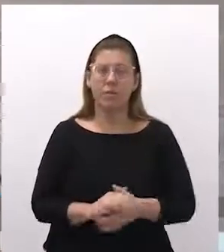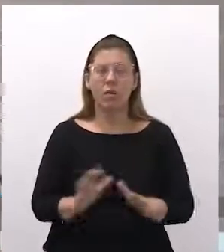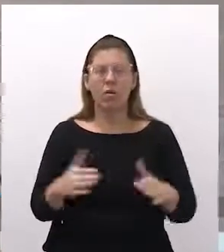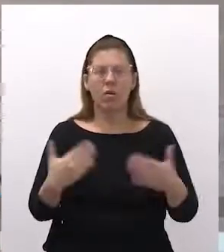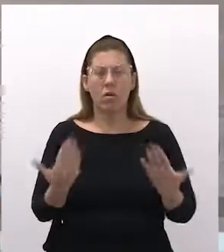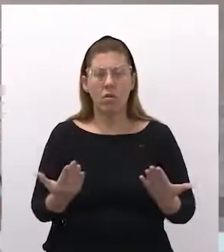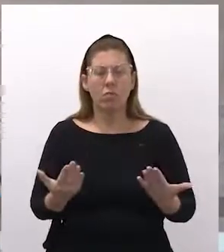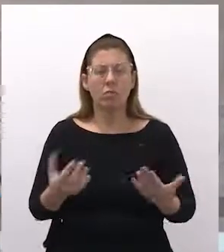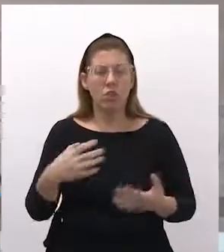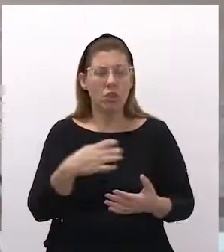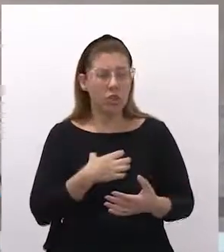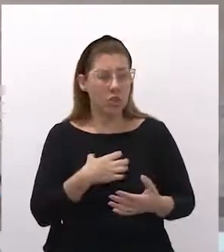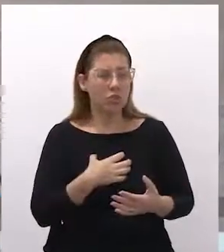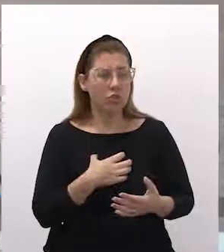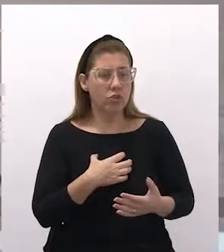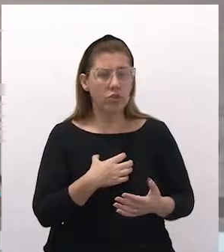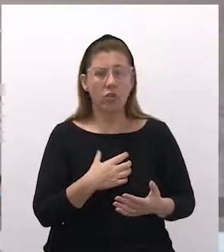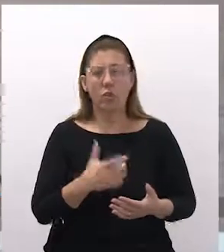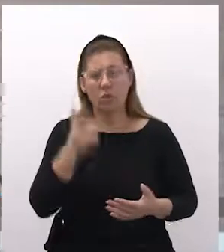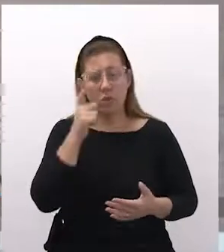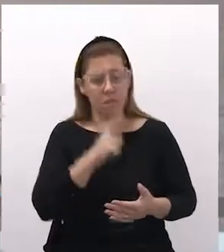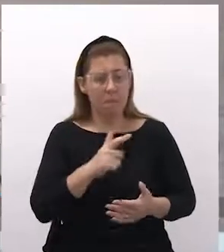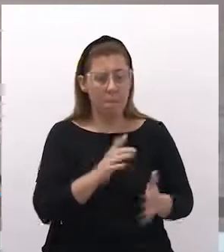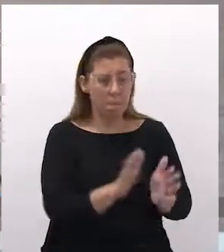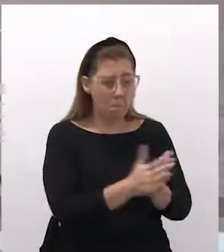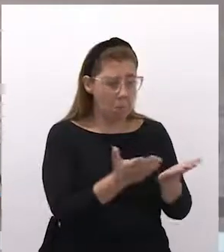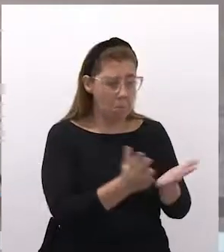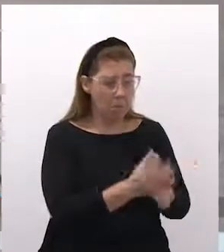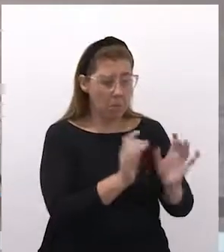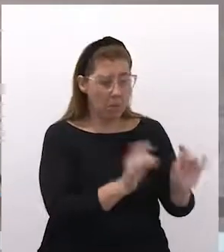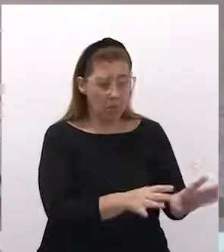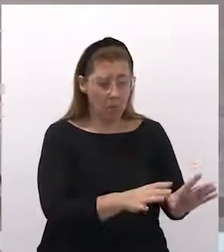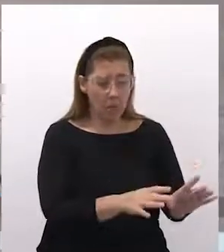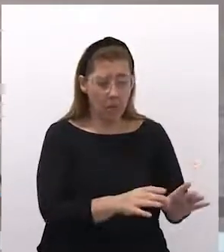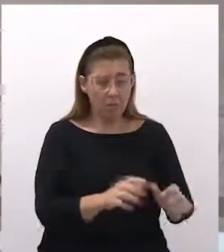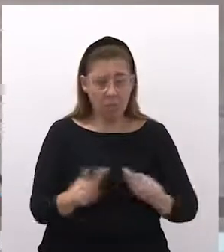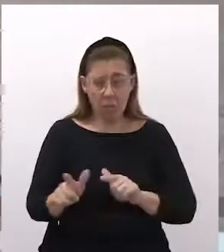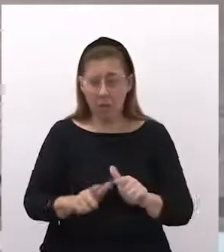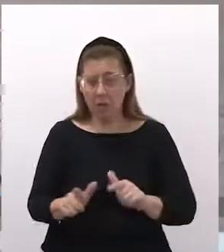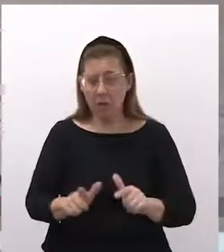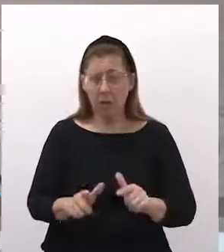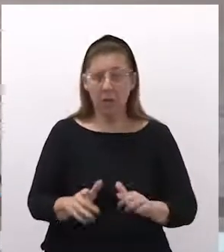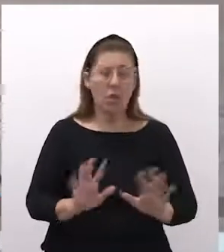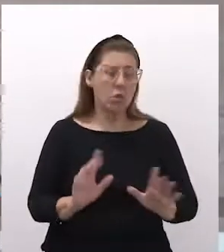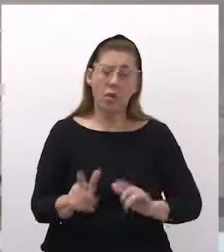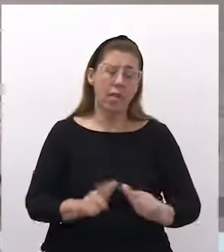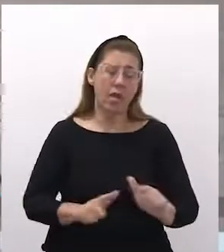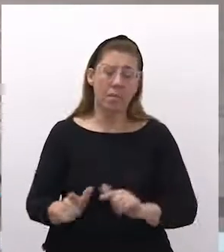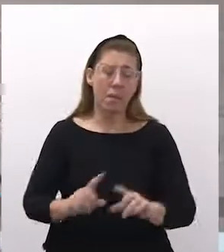sair da pobreza, daí os índices nos mostram, não é o trabalho, é sim a educação, né? Com vocês.